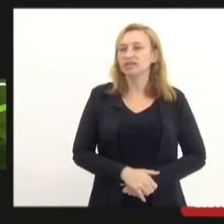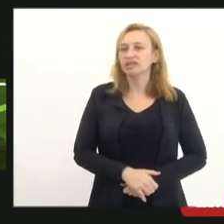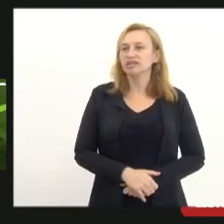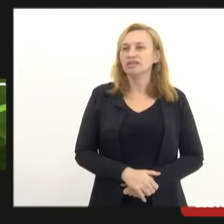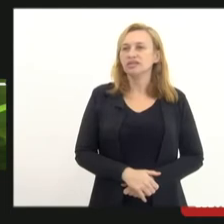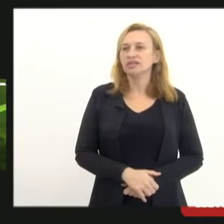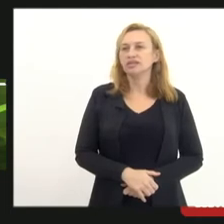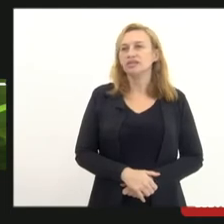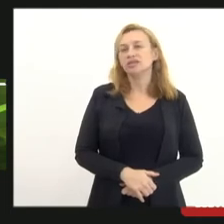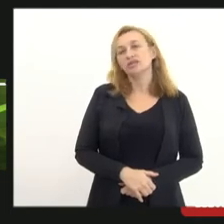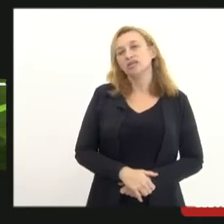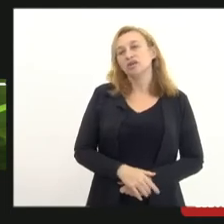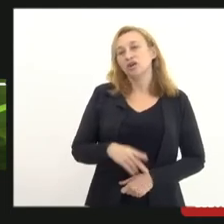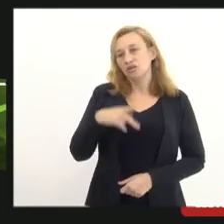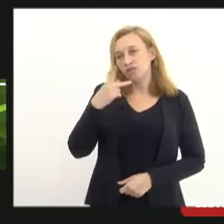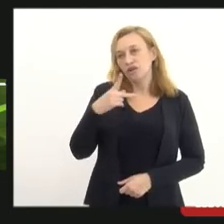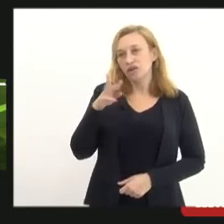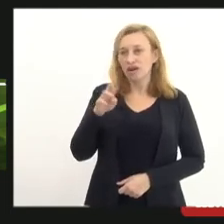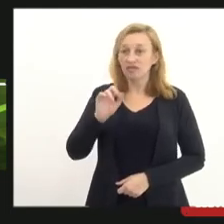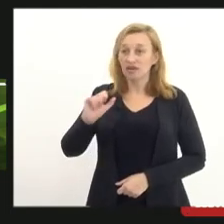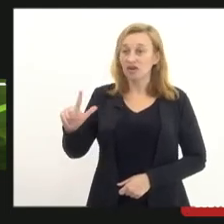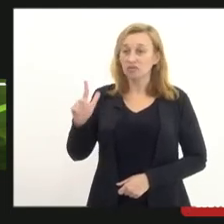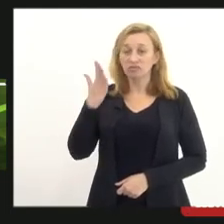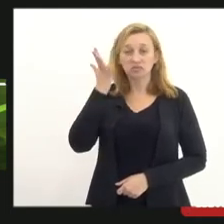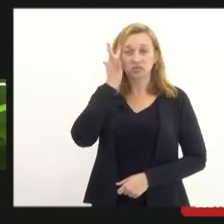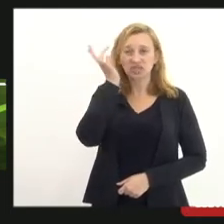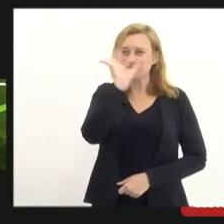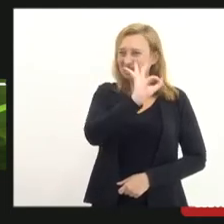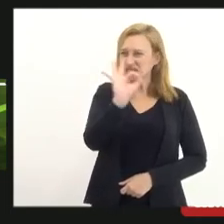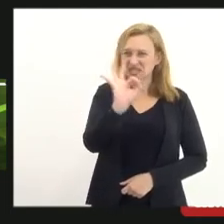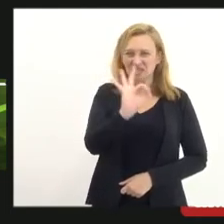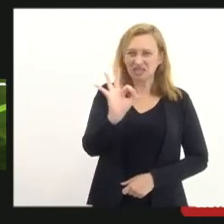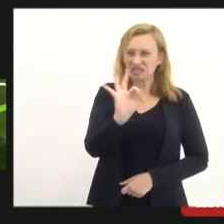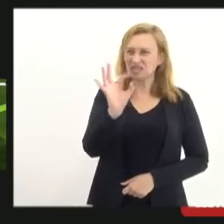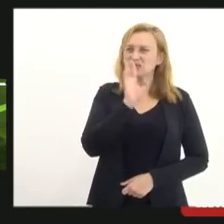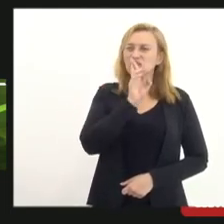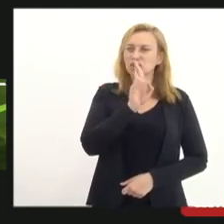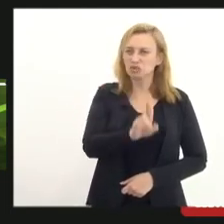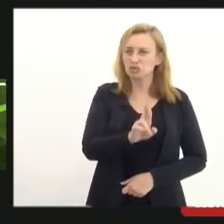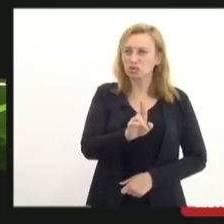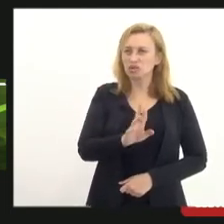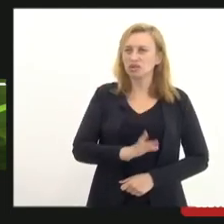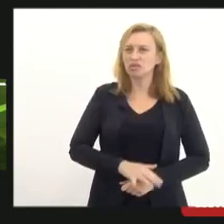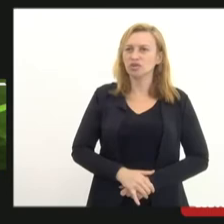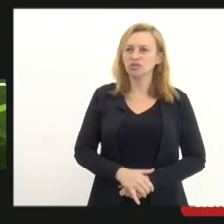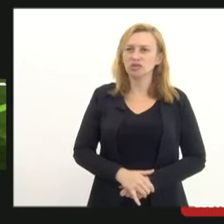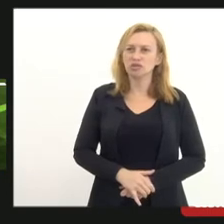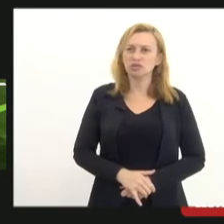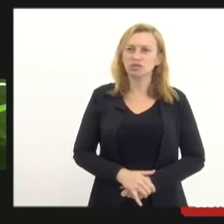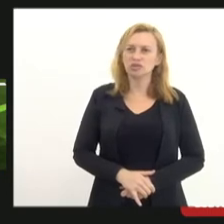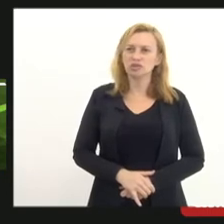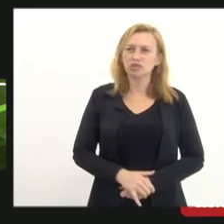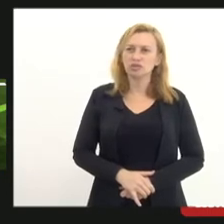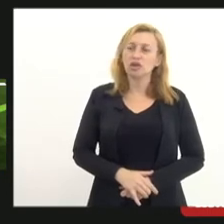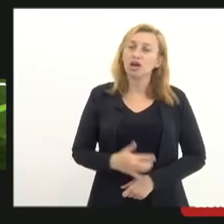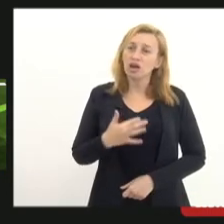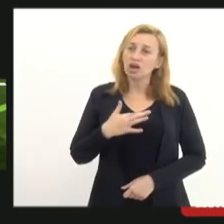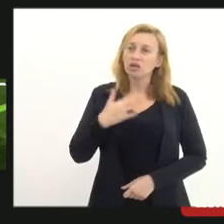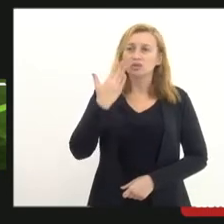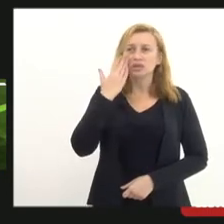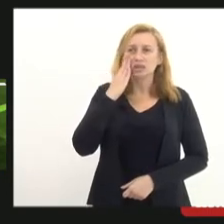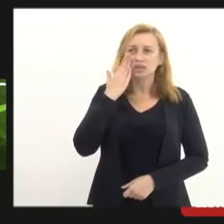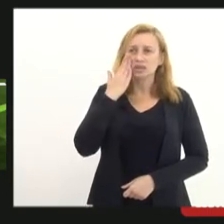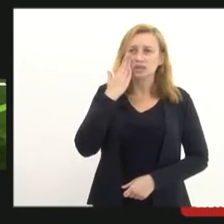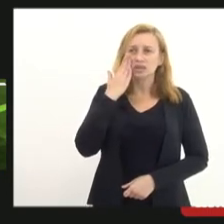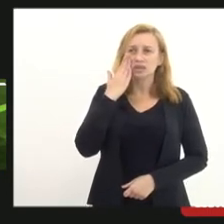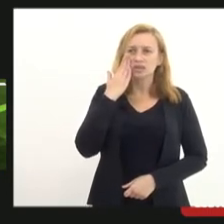Eu confesso, Rafael, que eu não entendi completamente sua resposta, não. Eu estou entendendo a partir do